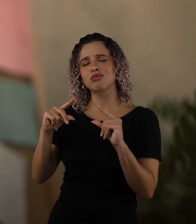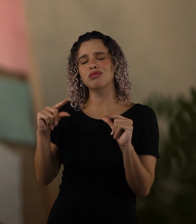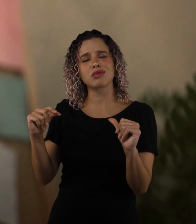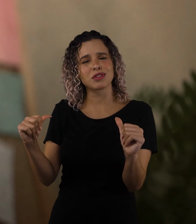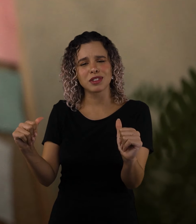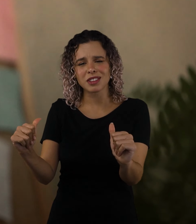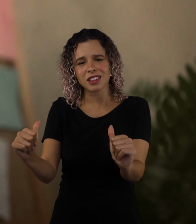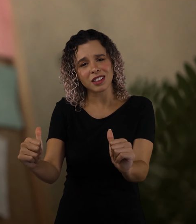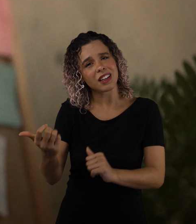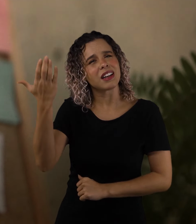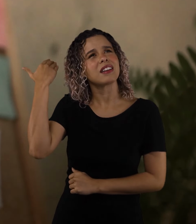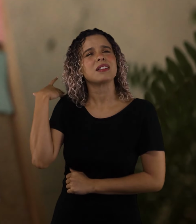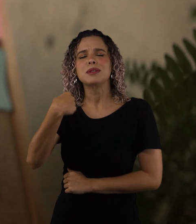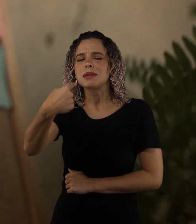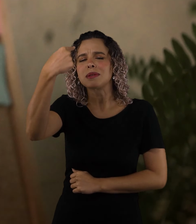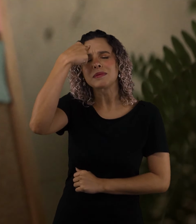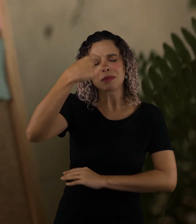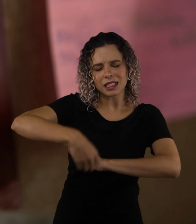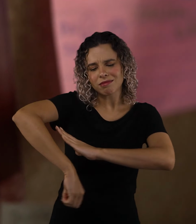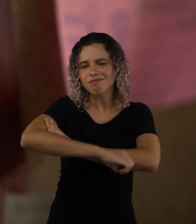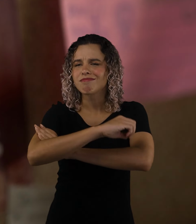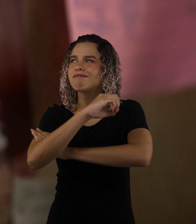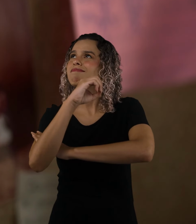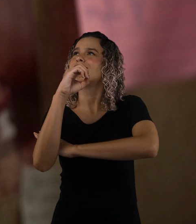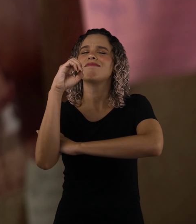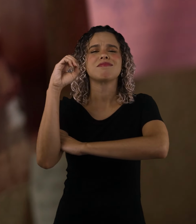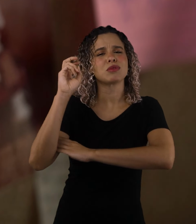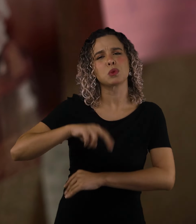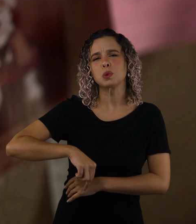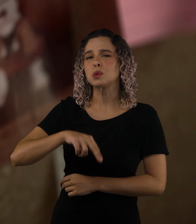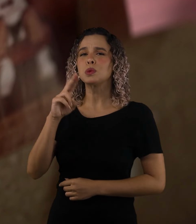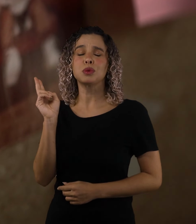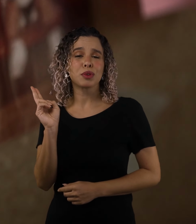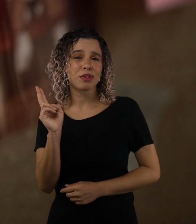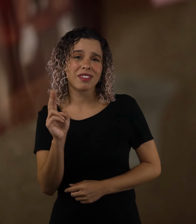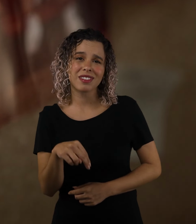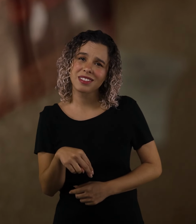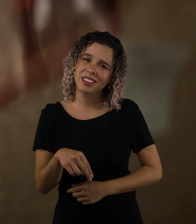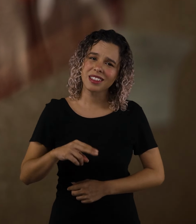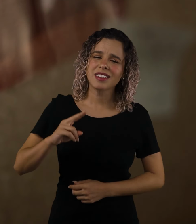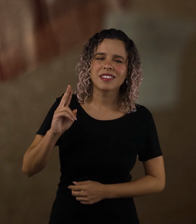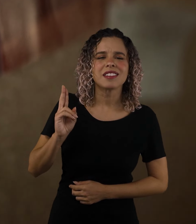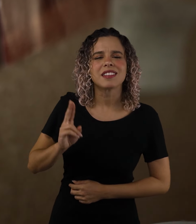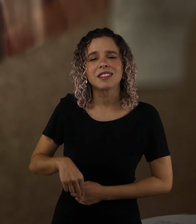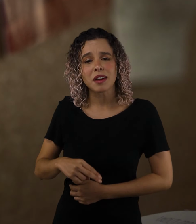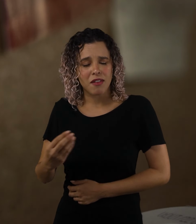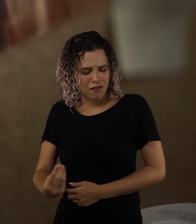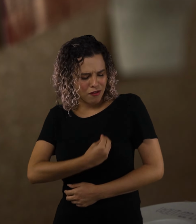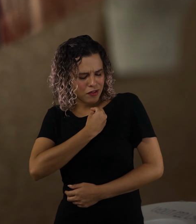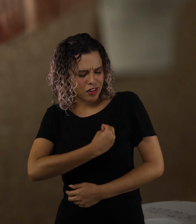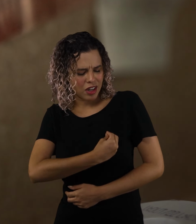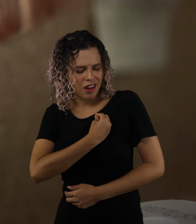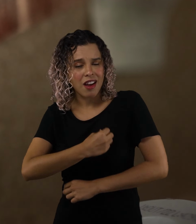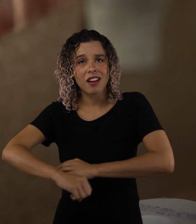by fear. Em um painel de cortiça, fotos e bilhetes de agradecimento à equipe médica. That my life